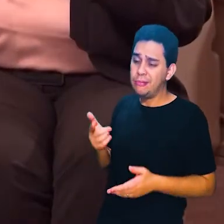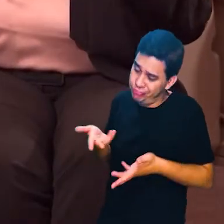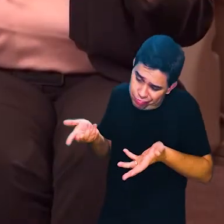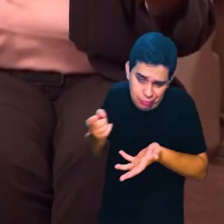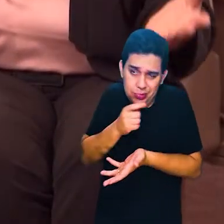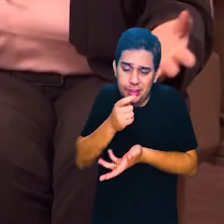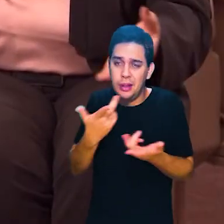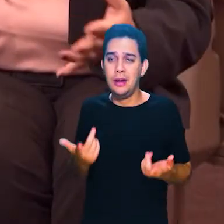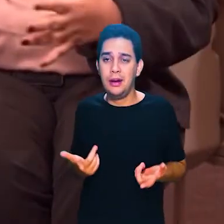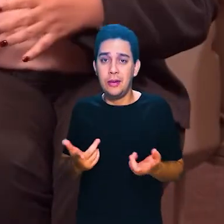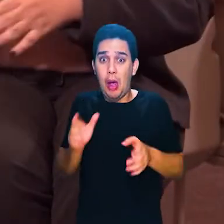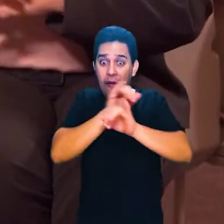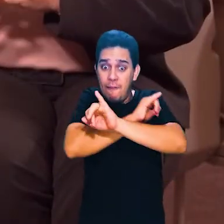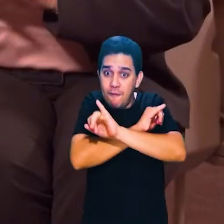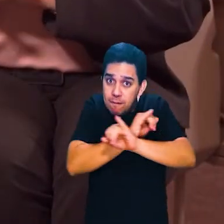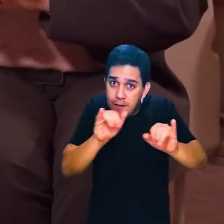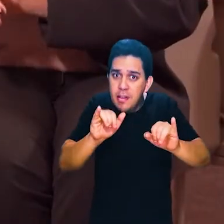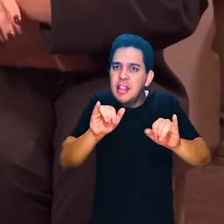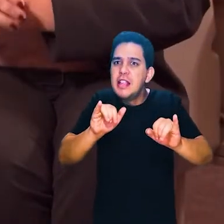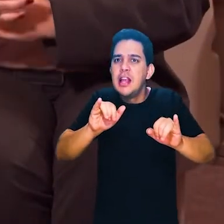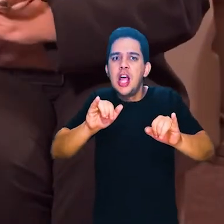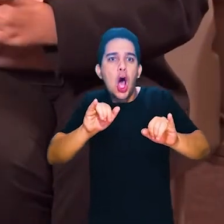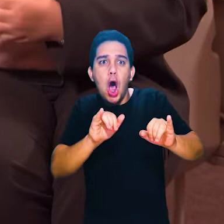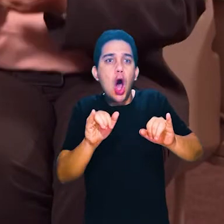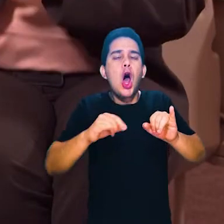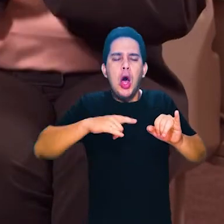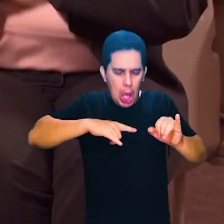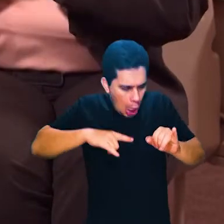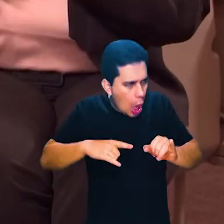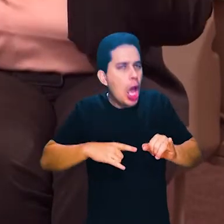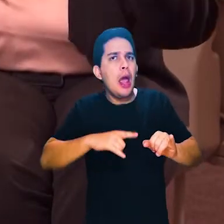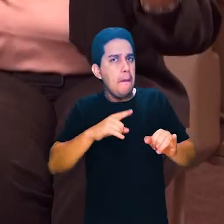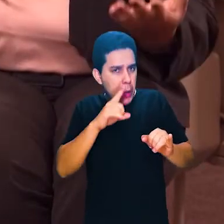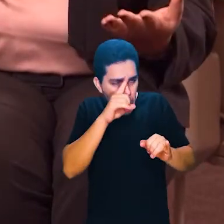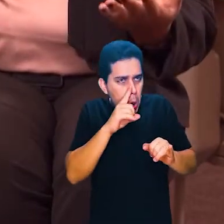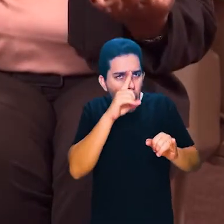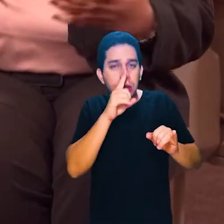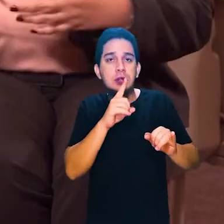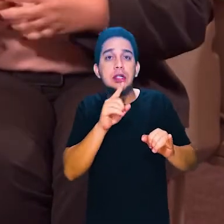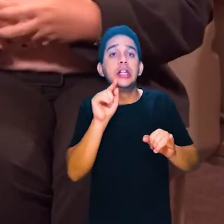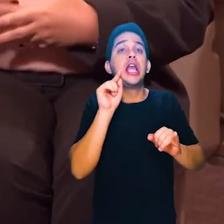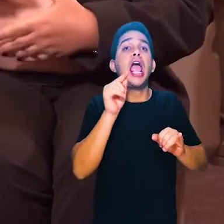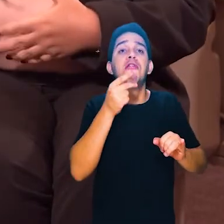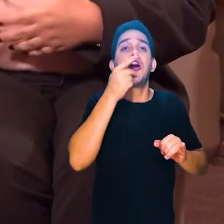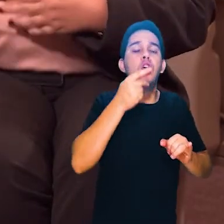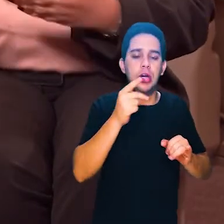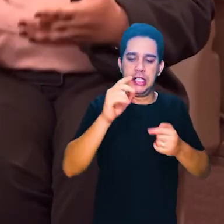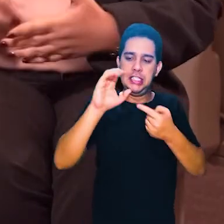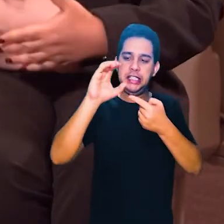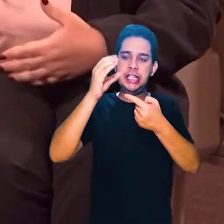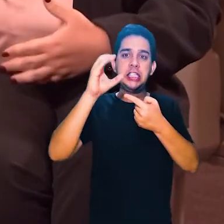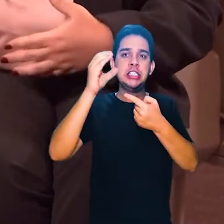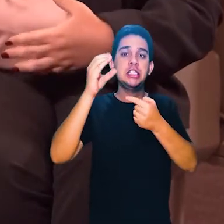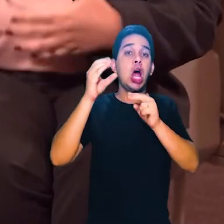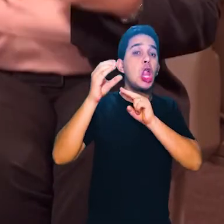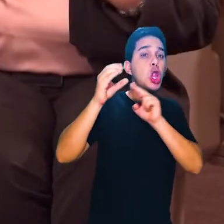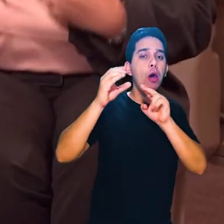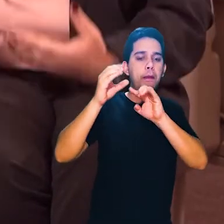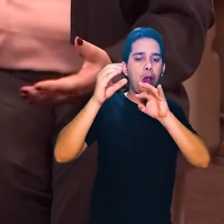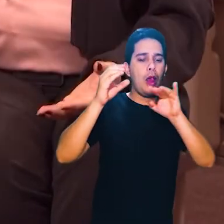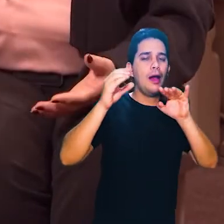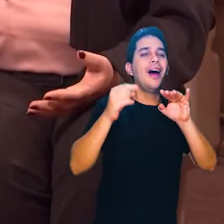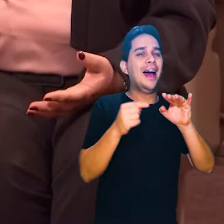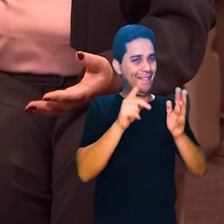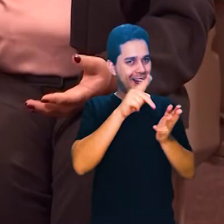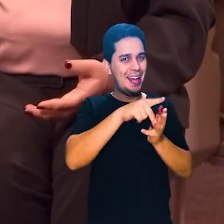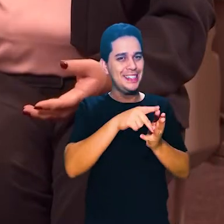essa capacitação, se ele tem essa qualificação toda em sites brasileiros ou estrangeiros, ele